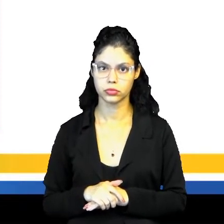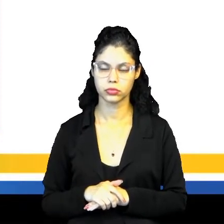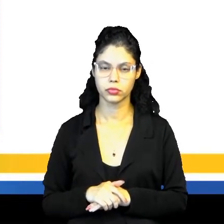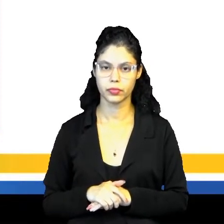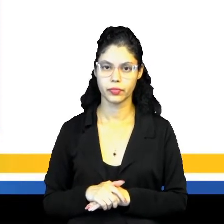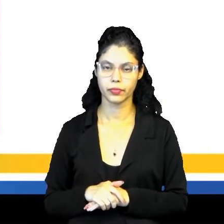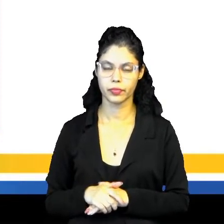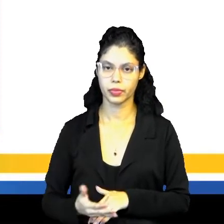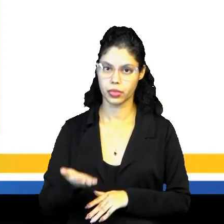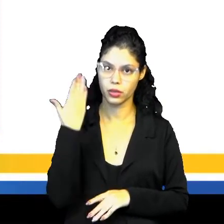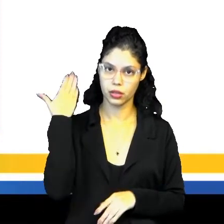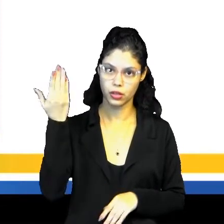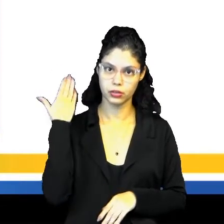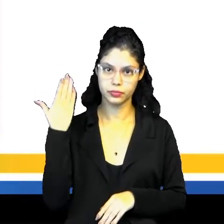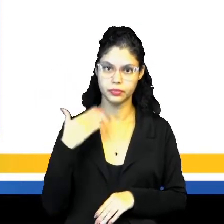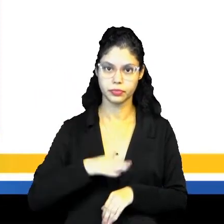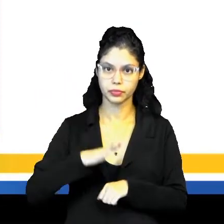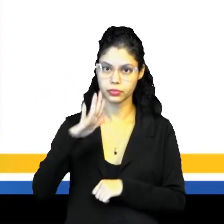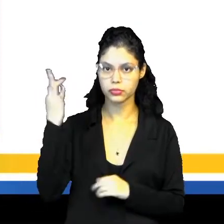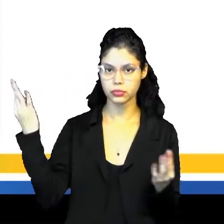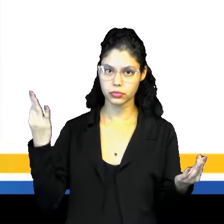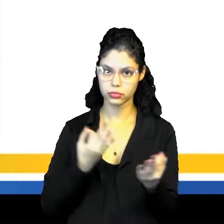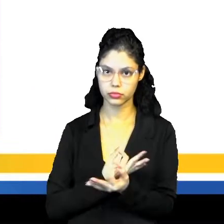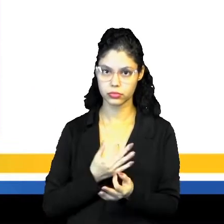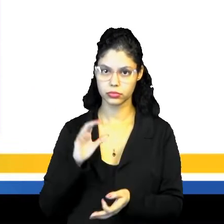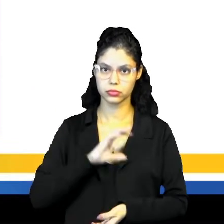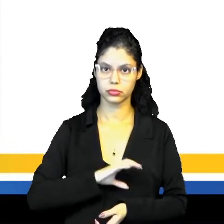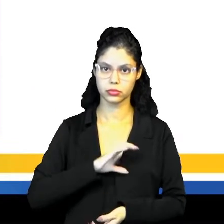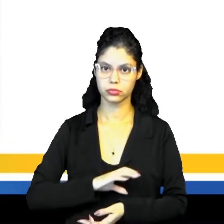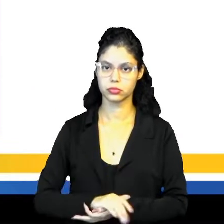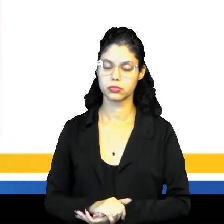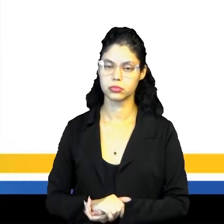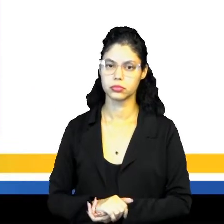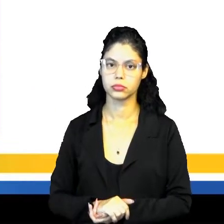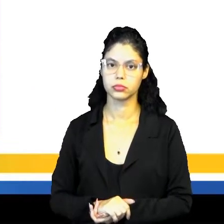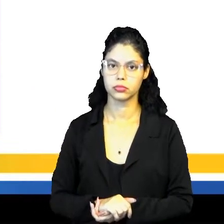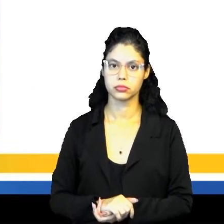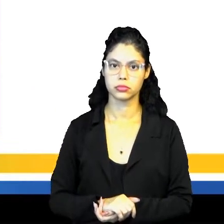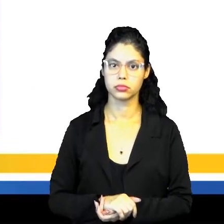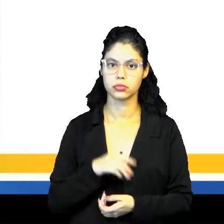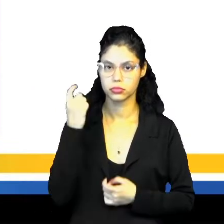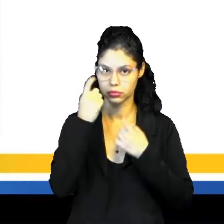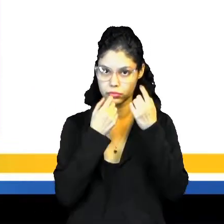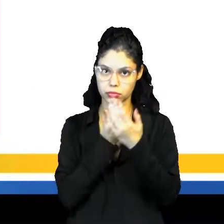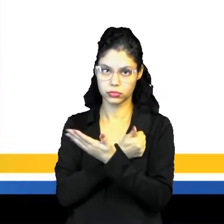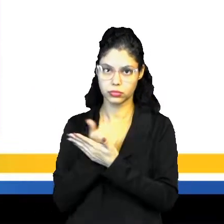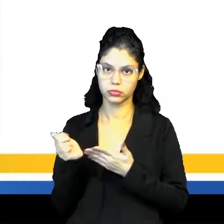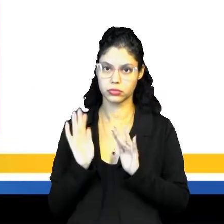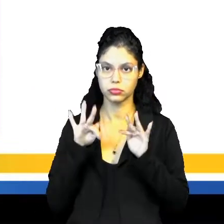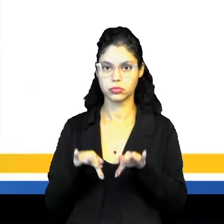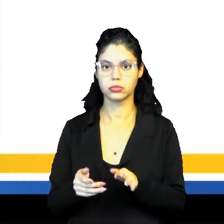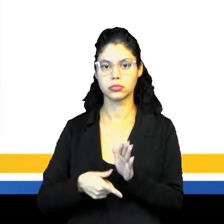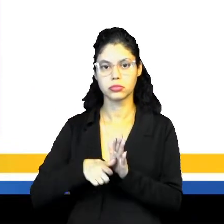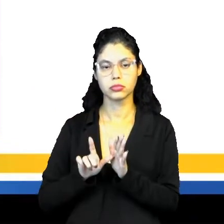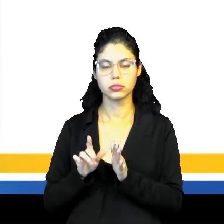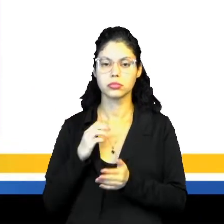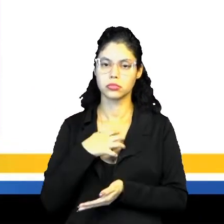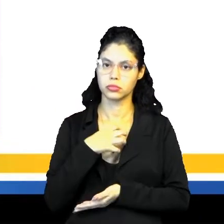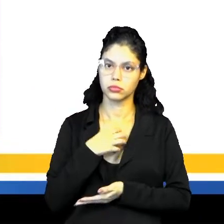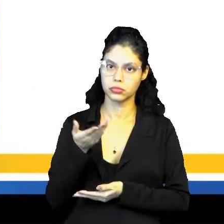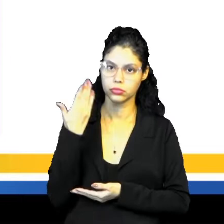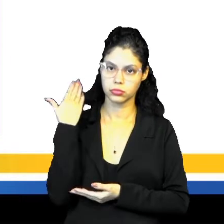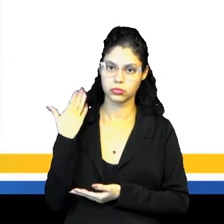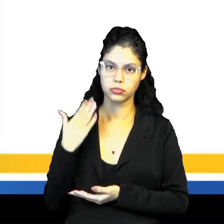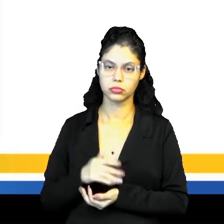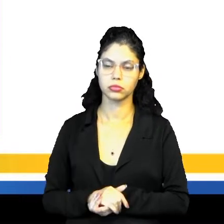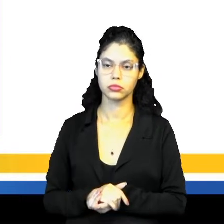o passado mais que perfeito, né, na língua portuguesa. Expressa ações terminadas anteriores ao momento